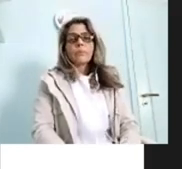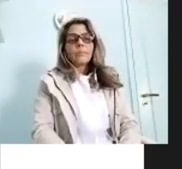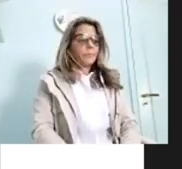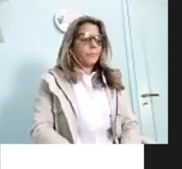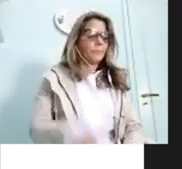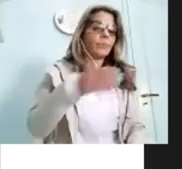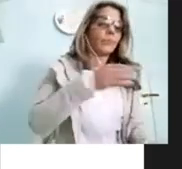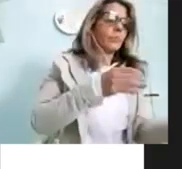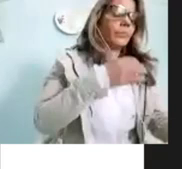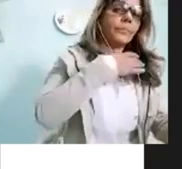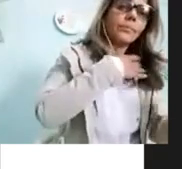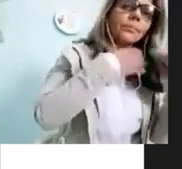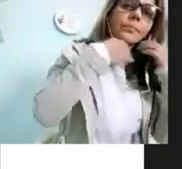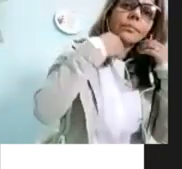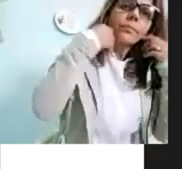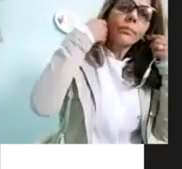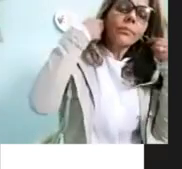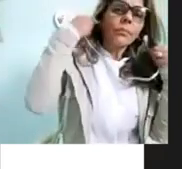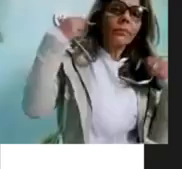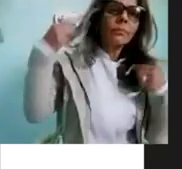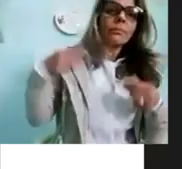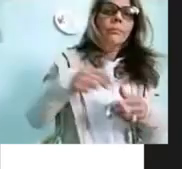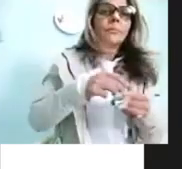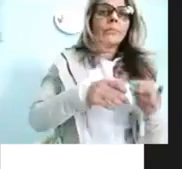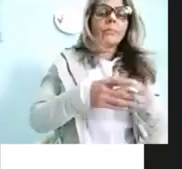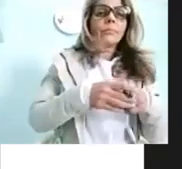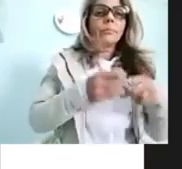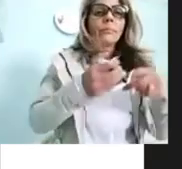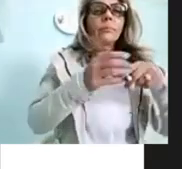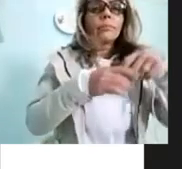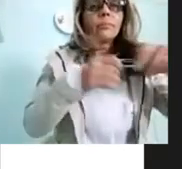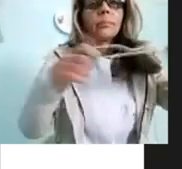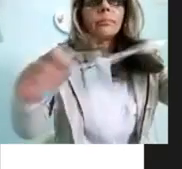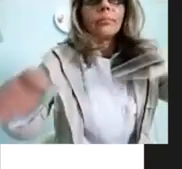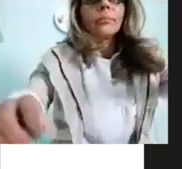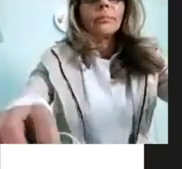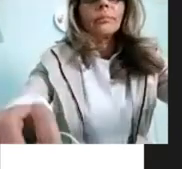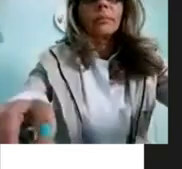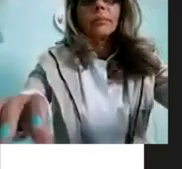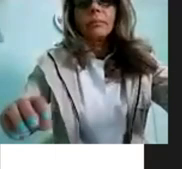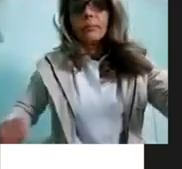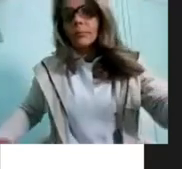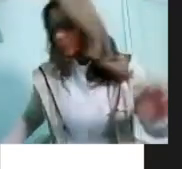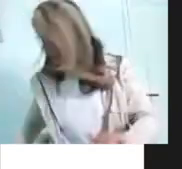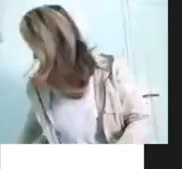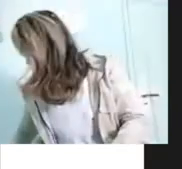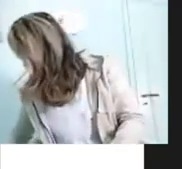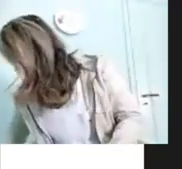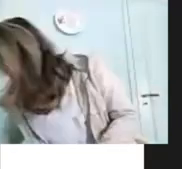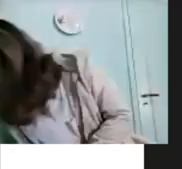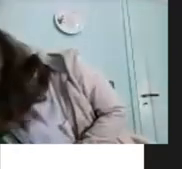porque a dor física, é, em alguns casos, não tem remédio que cura. Eu tenho insuficiência